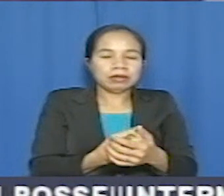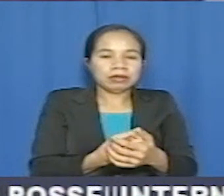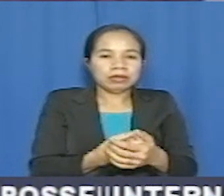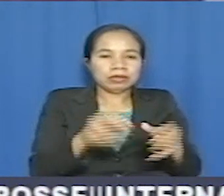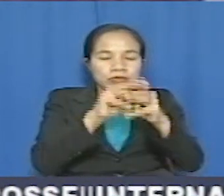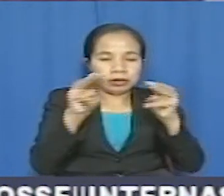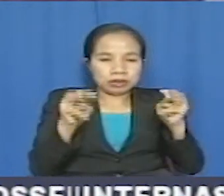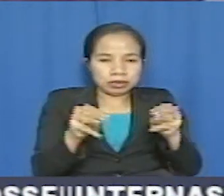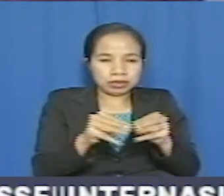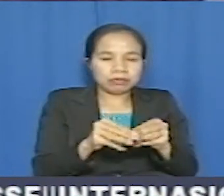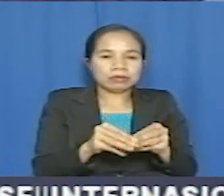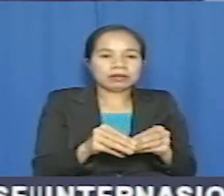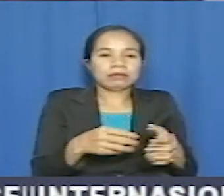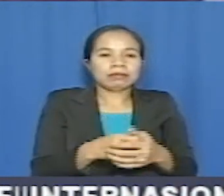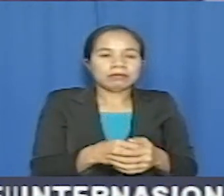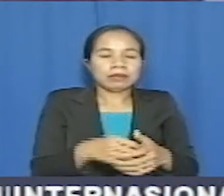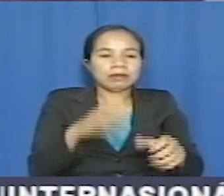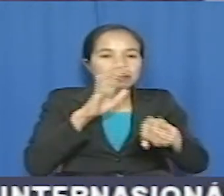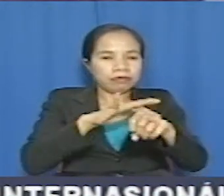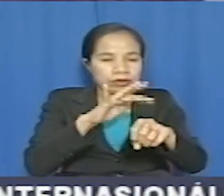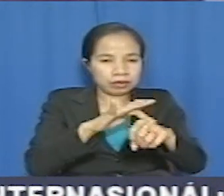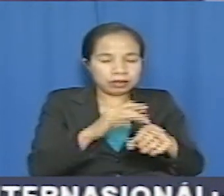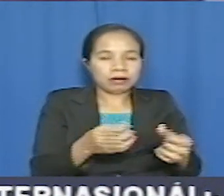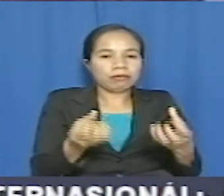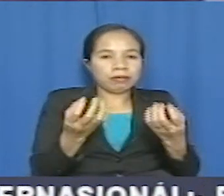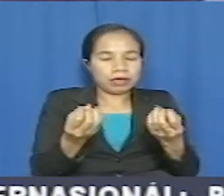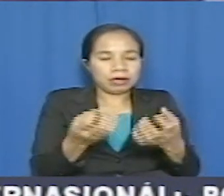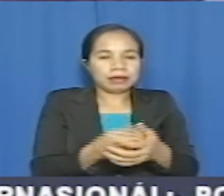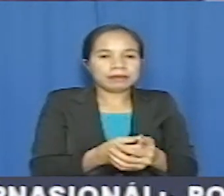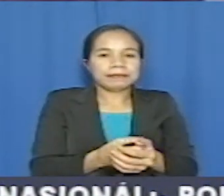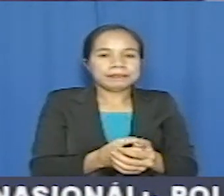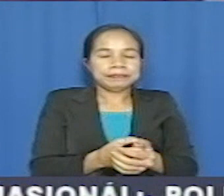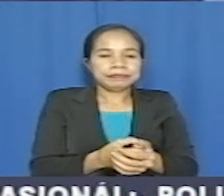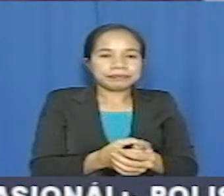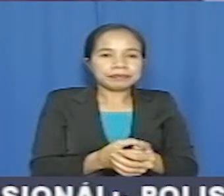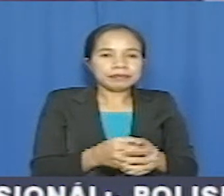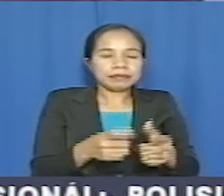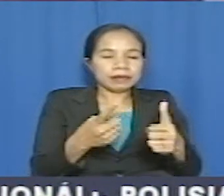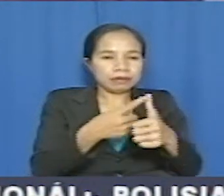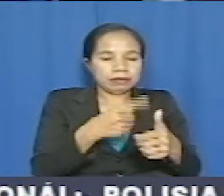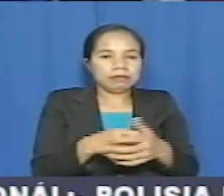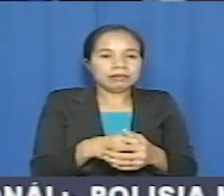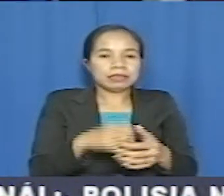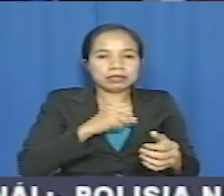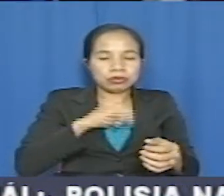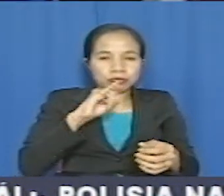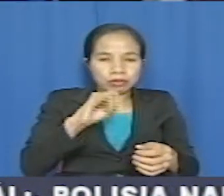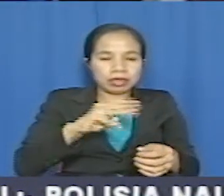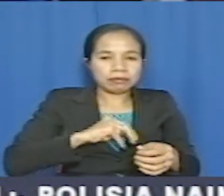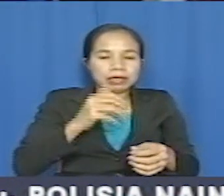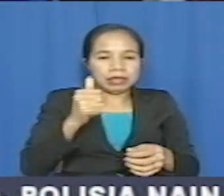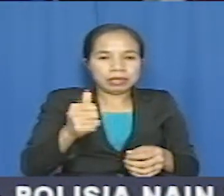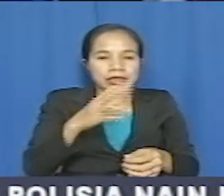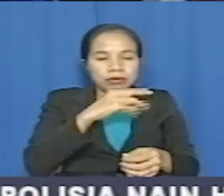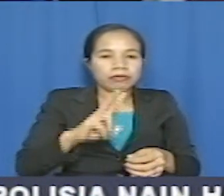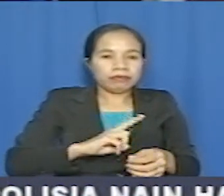municípios terem bem mas risco de ter bem mas será mas não bem município ida mas covasua e covalima maliana não mos só vi que